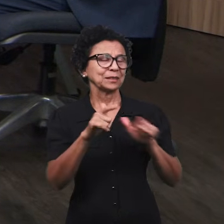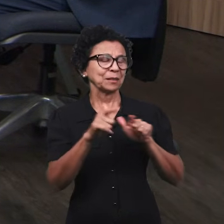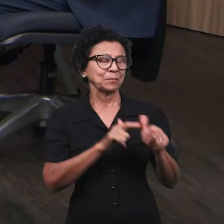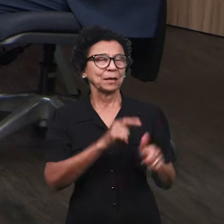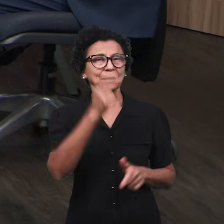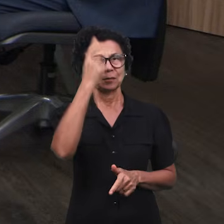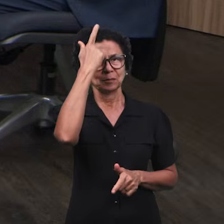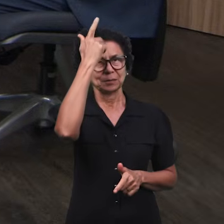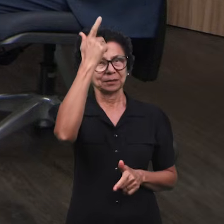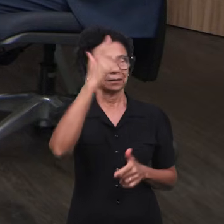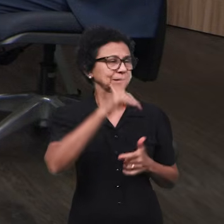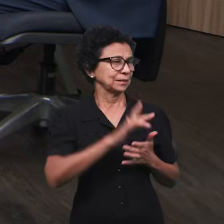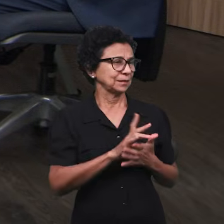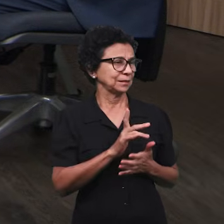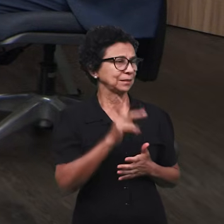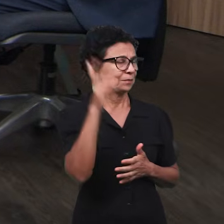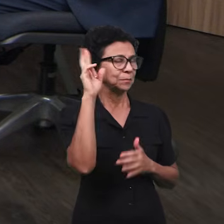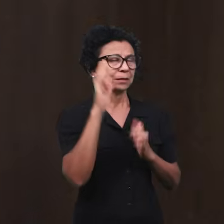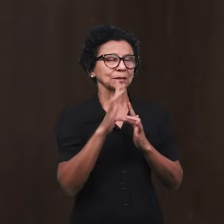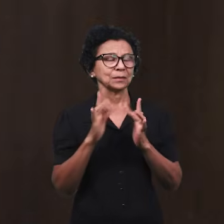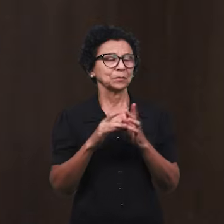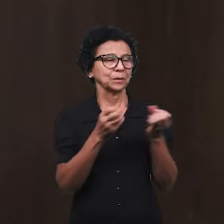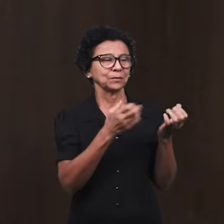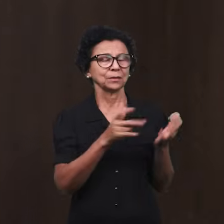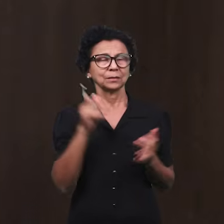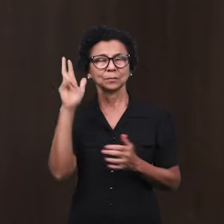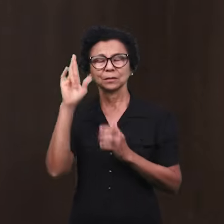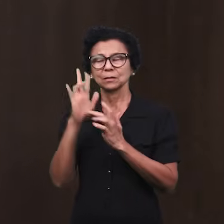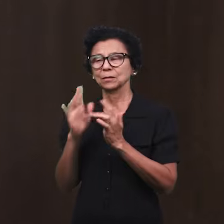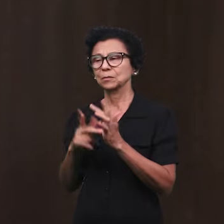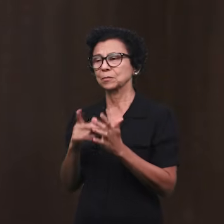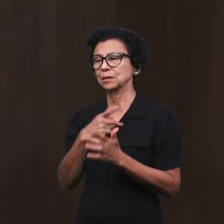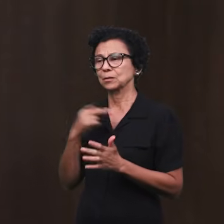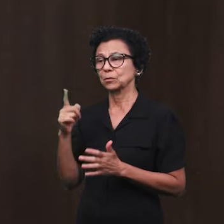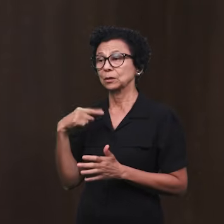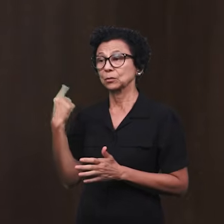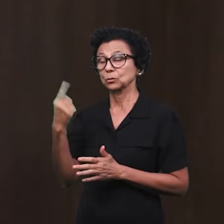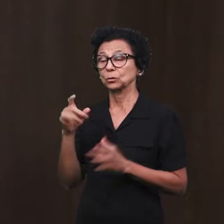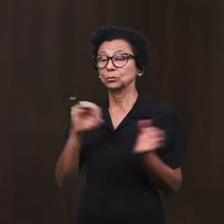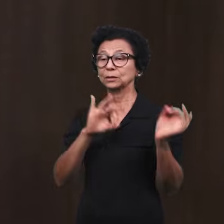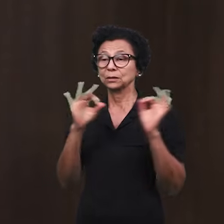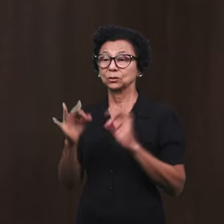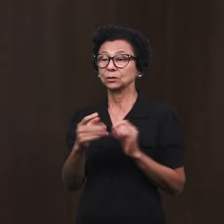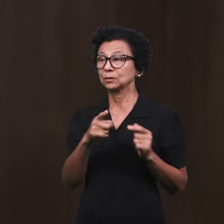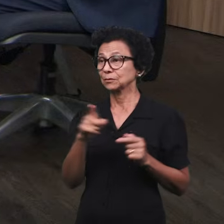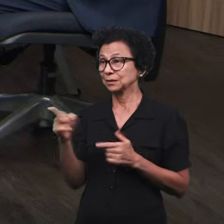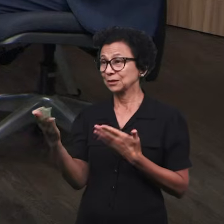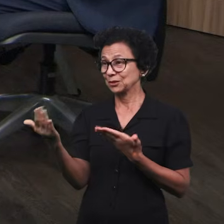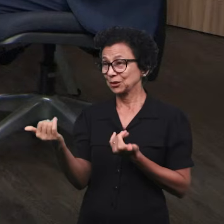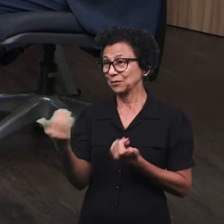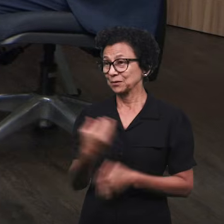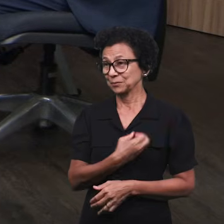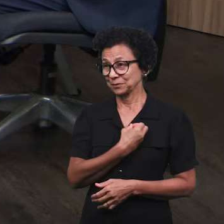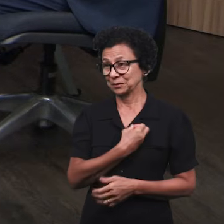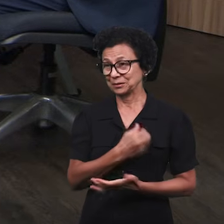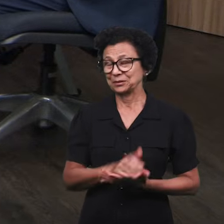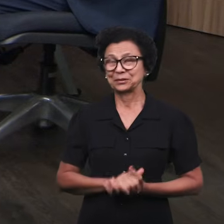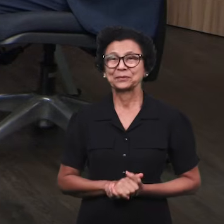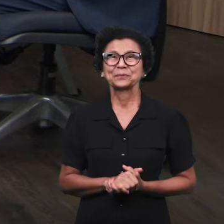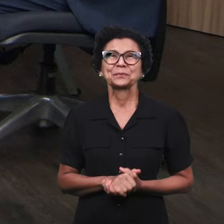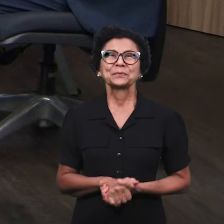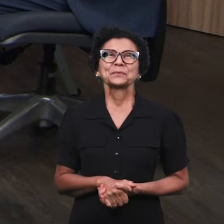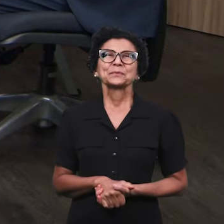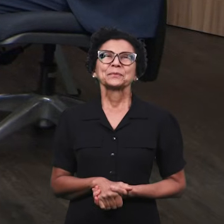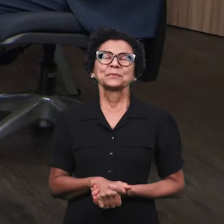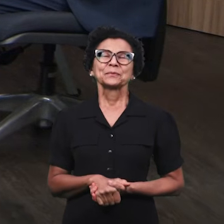Senhor, seja bem-vinda. A paz do Senhor, pastor, a paz do Senhor a todos os irmãos que estão nos assistindo e aos jovens que estão aqui presentes conosco também. Prazer Muito estar